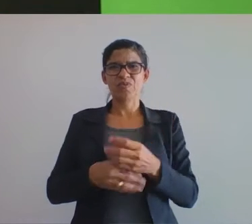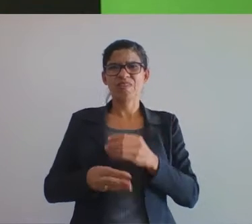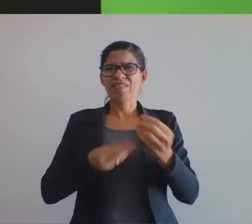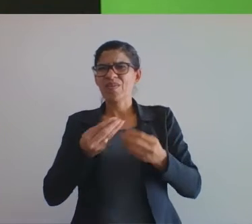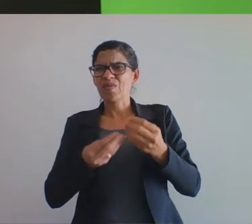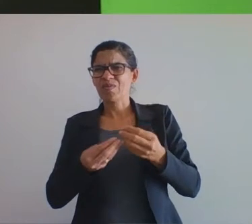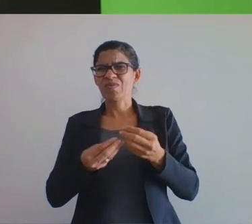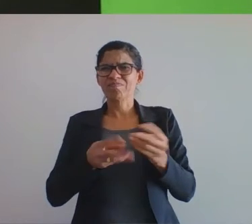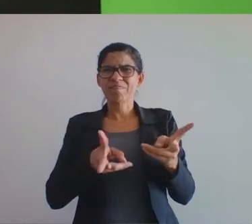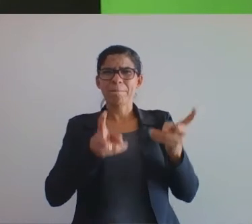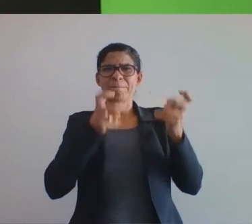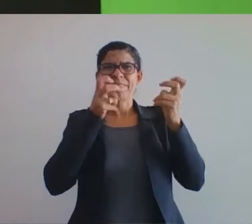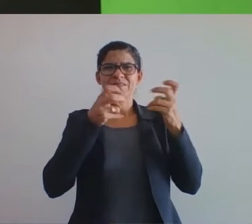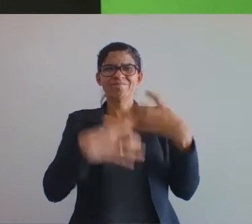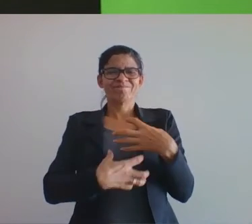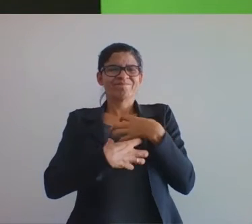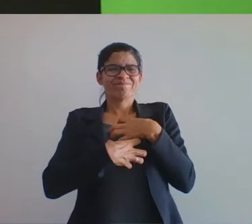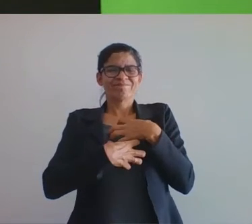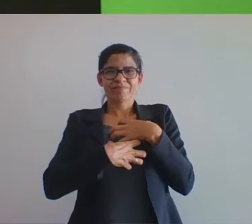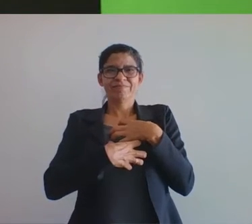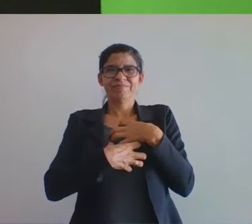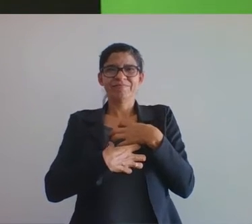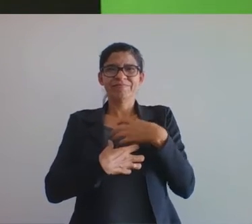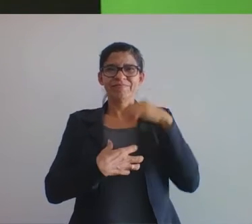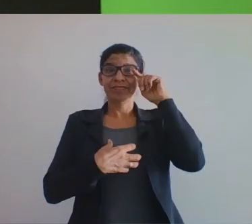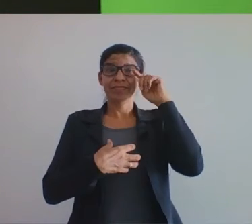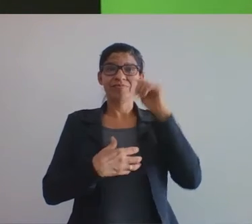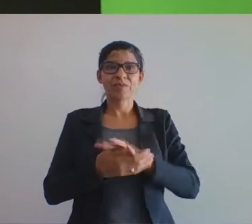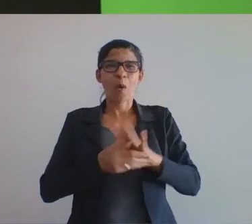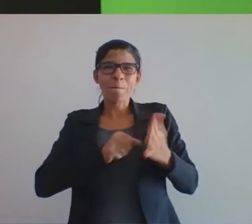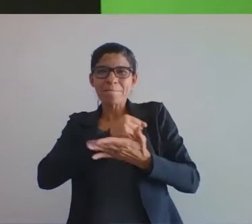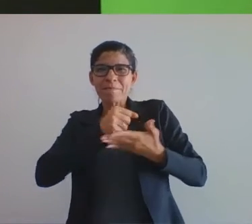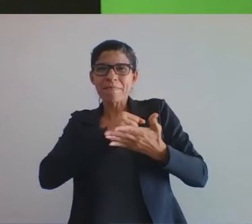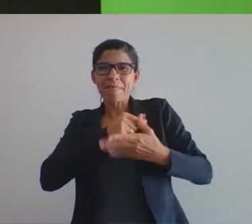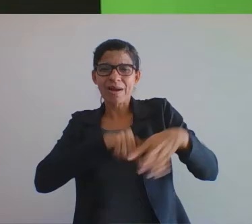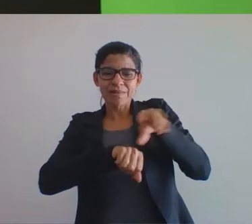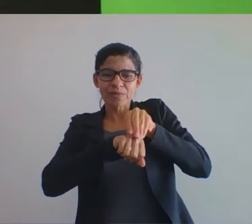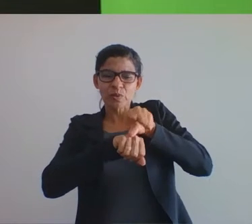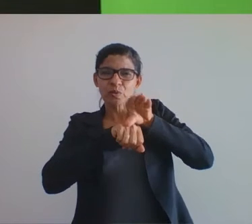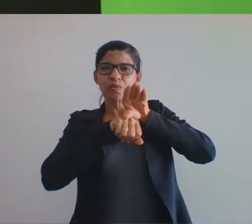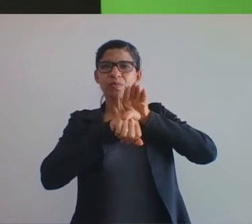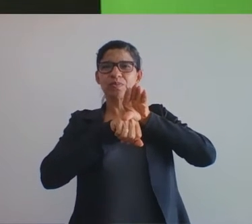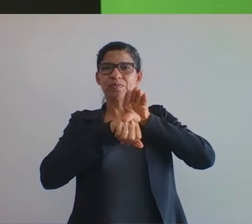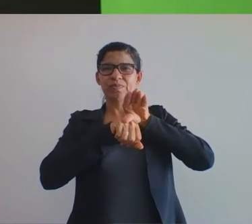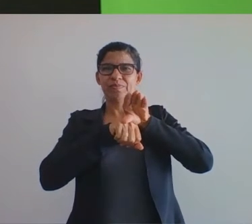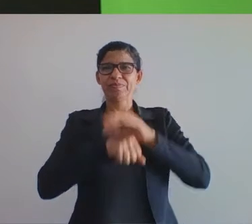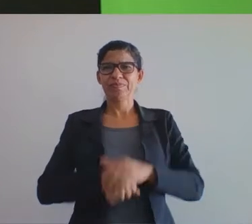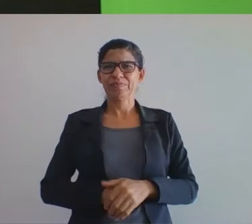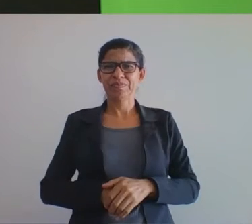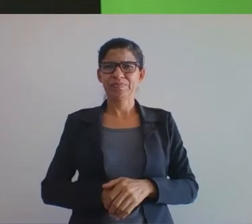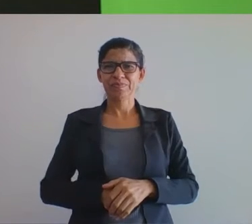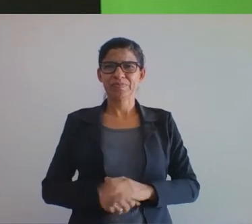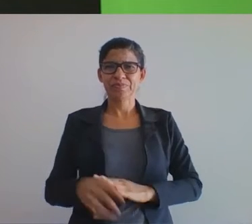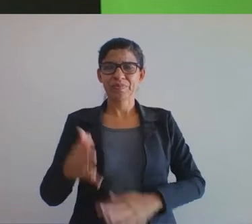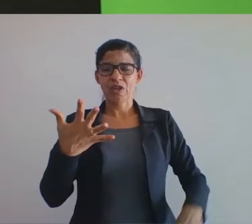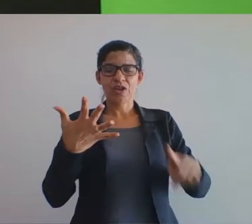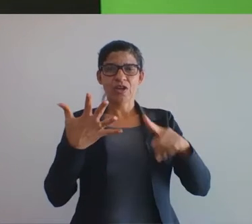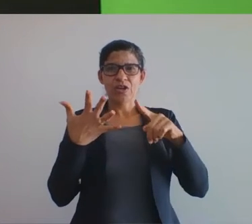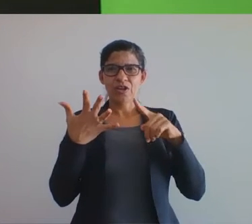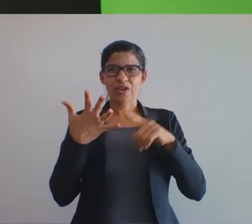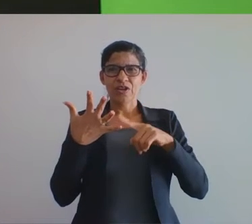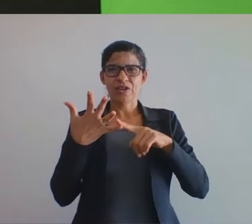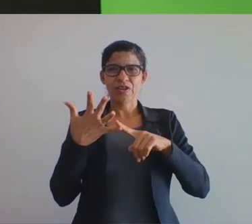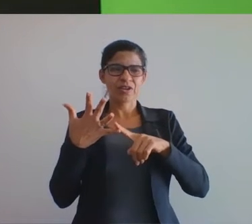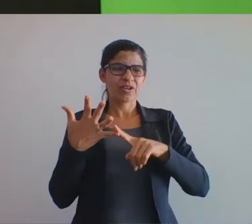percepção sensorial como fonte de base do conhecimento. O primeiro grande empirista foi John Locke,